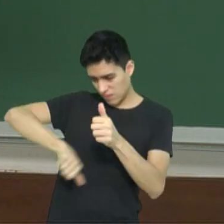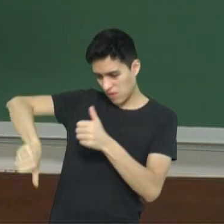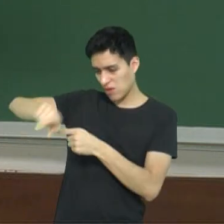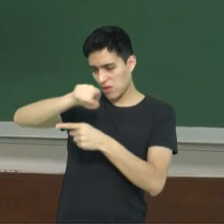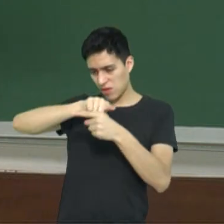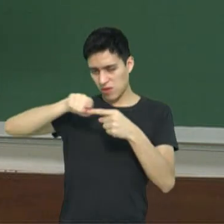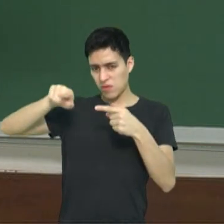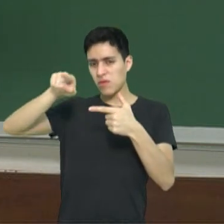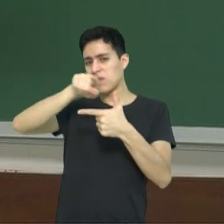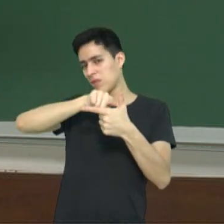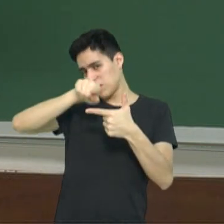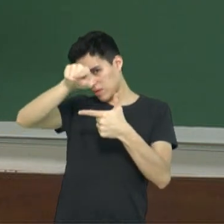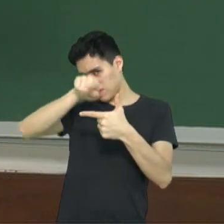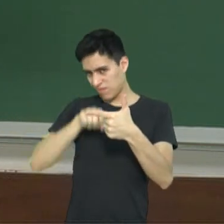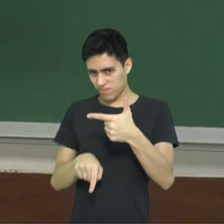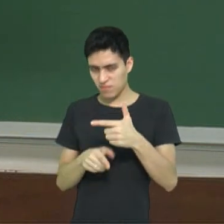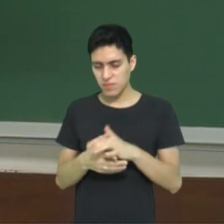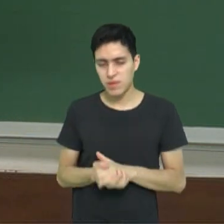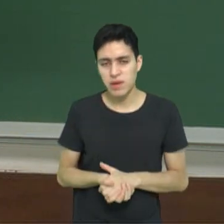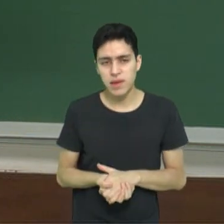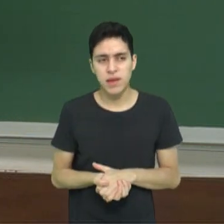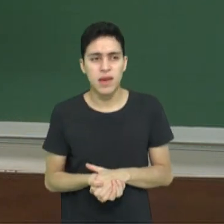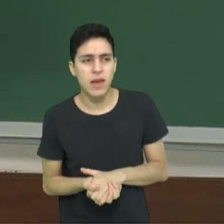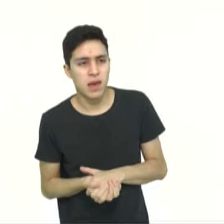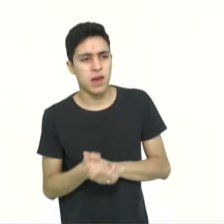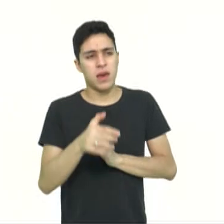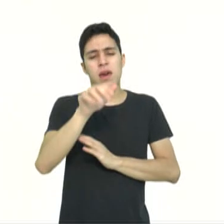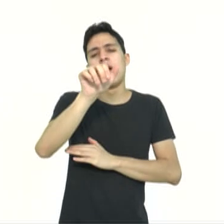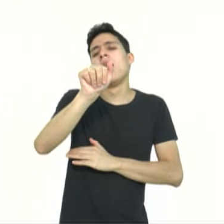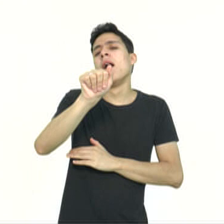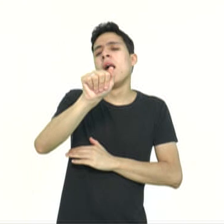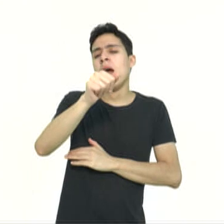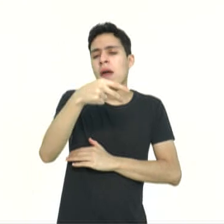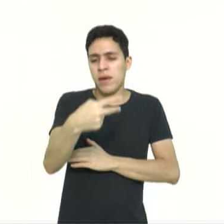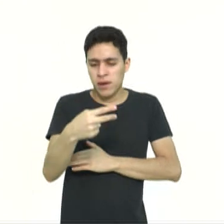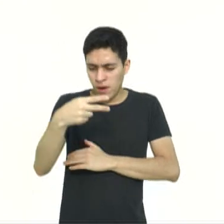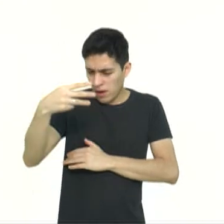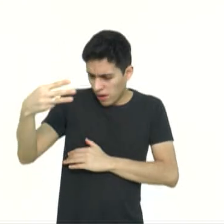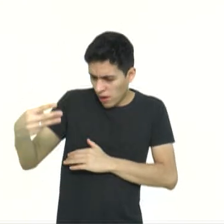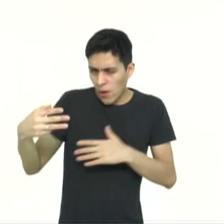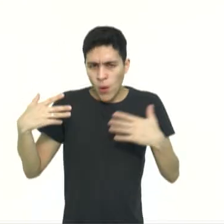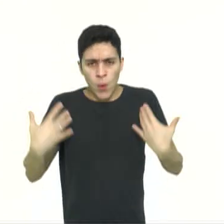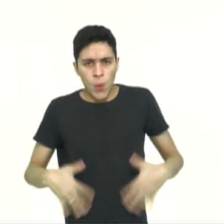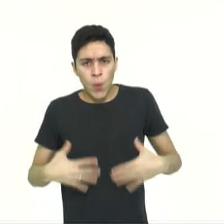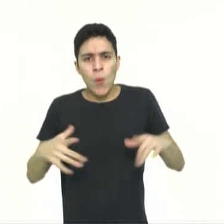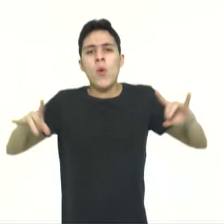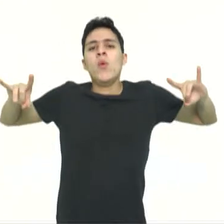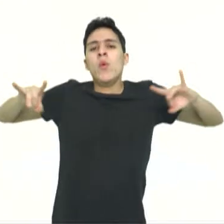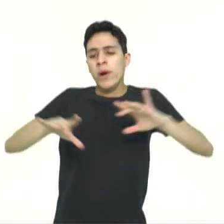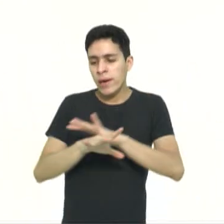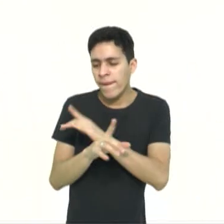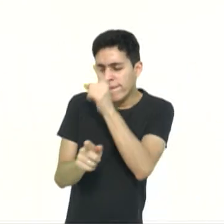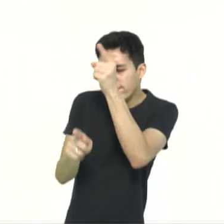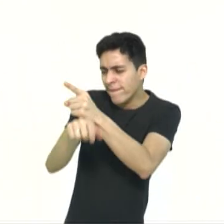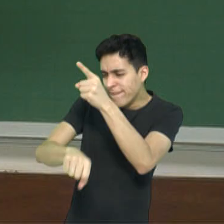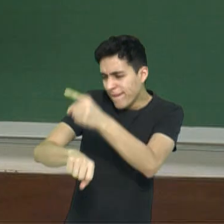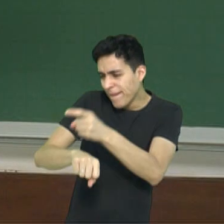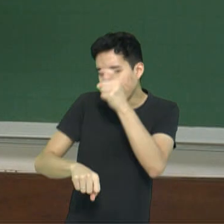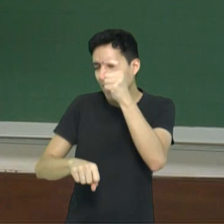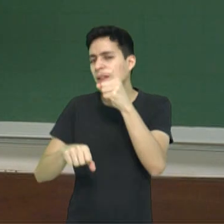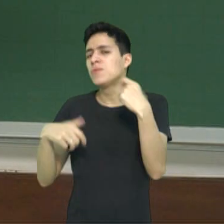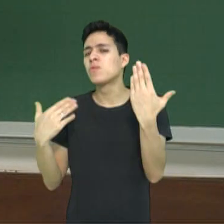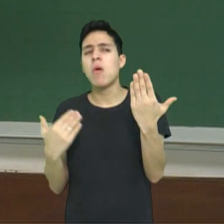dividindo, né? Operação inversa passa dividindo. O A igual a 3. Então, acabamos de achar o valor de uma